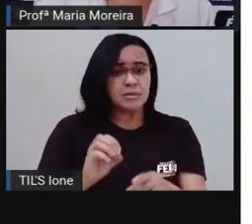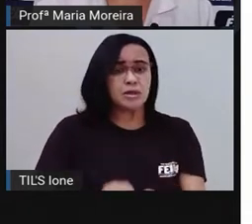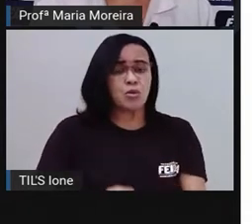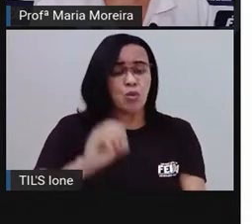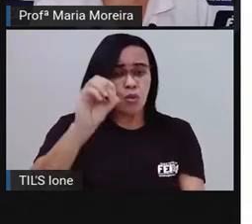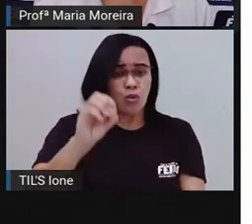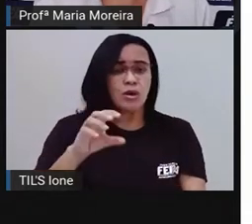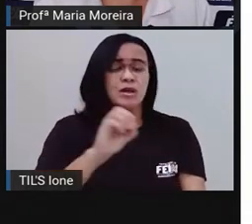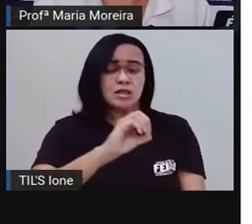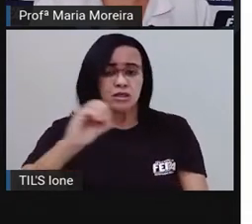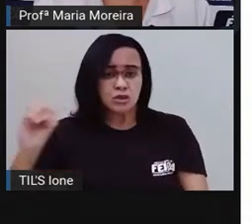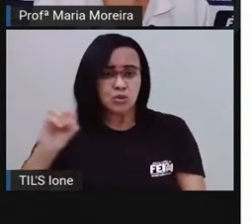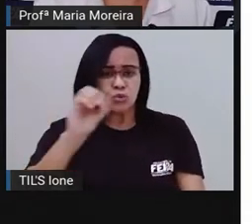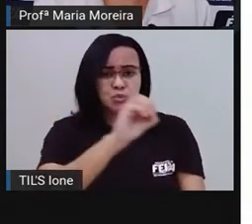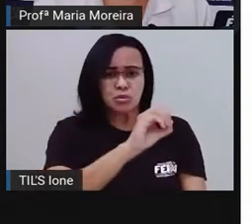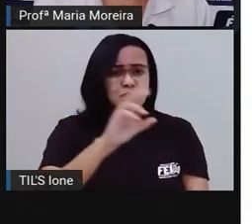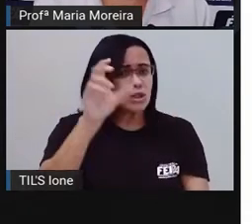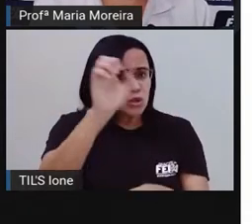aí